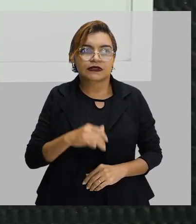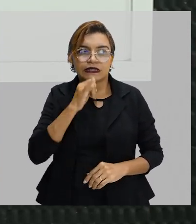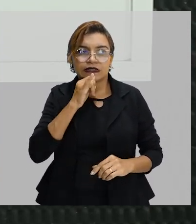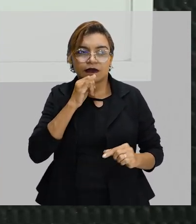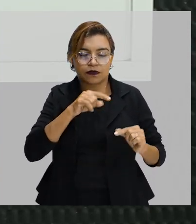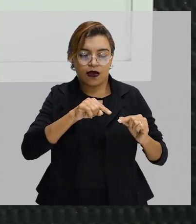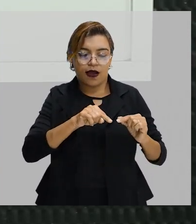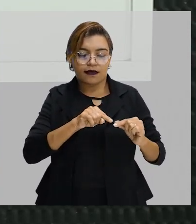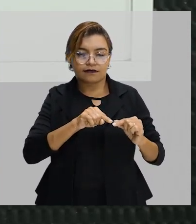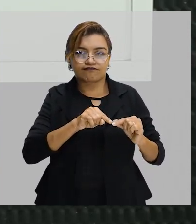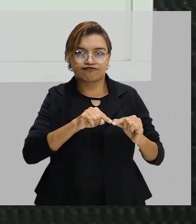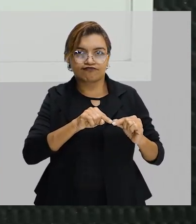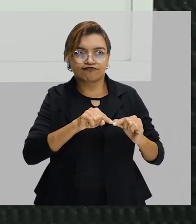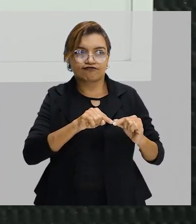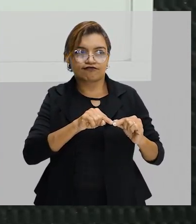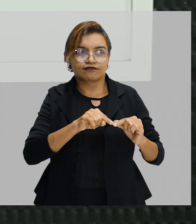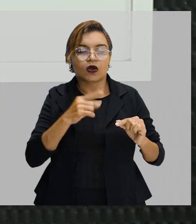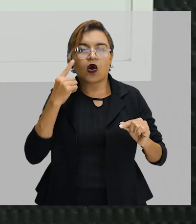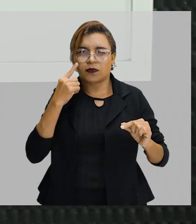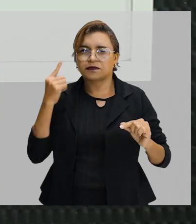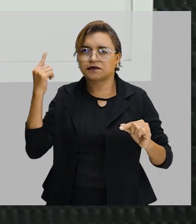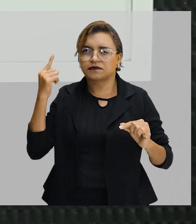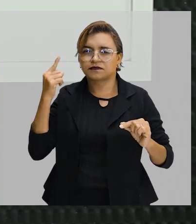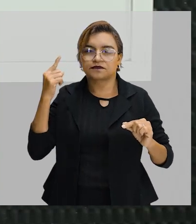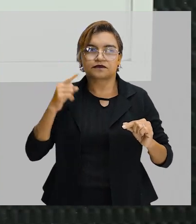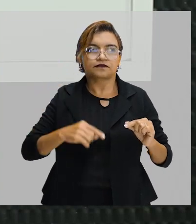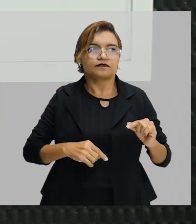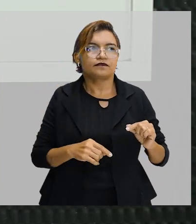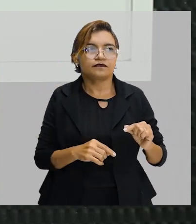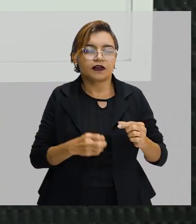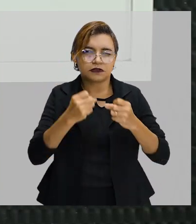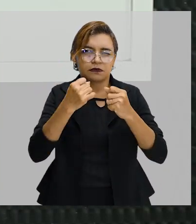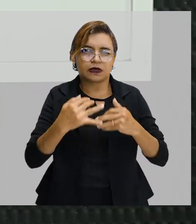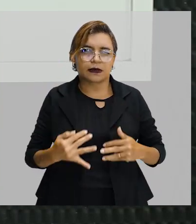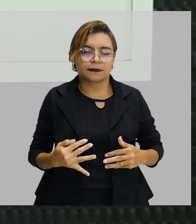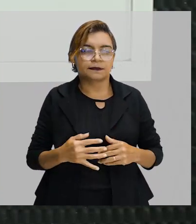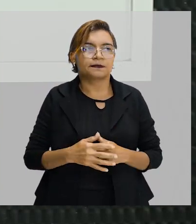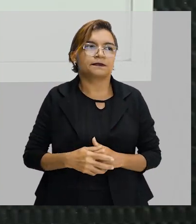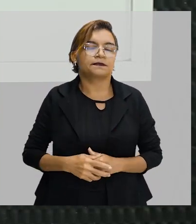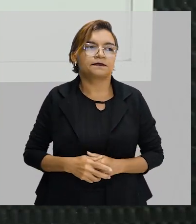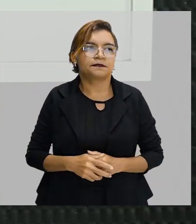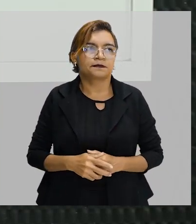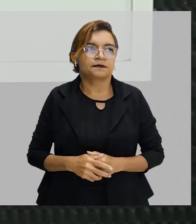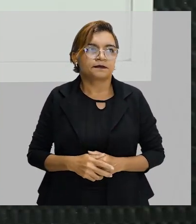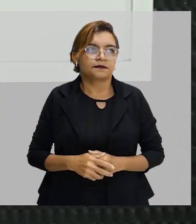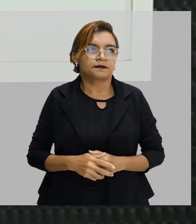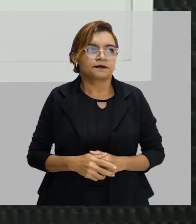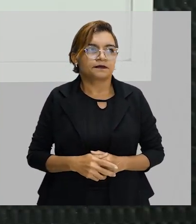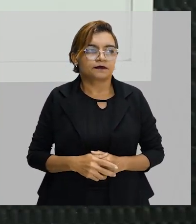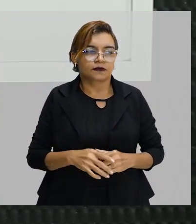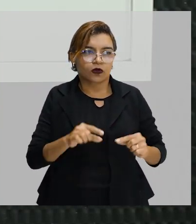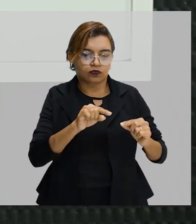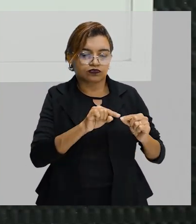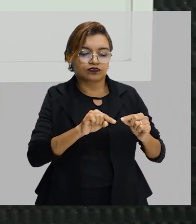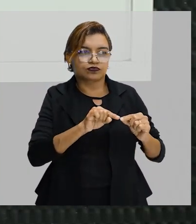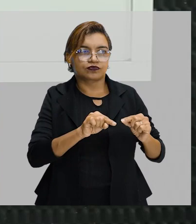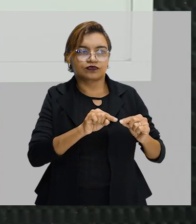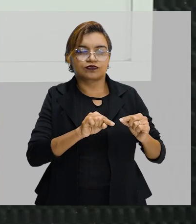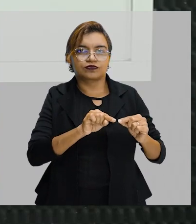saio parto deste ponto, vou colocar aqui de vermelho. Cadê o vermelho? Tá aqui. Se eu saio deste ponto,